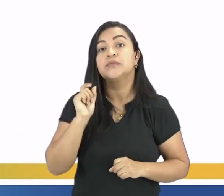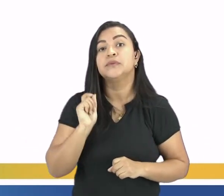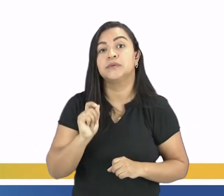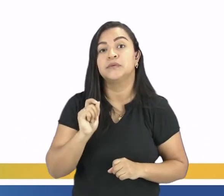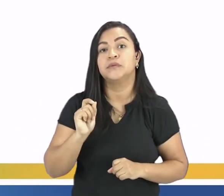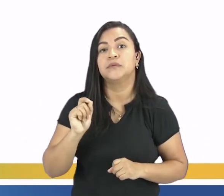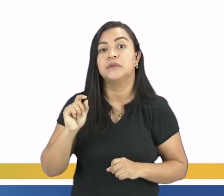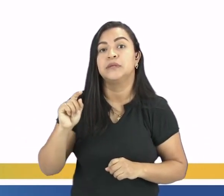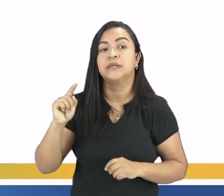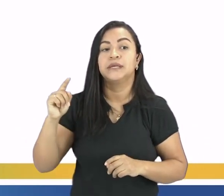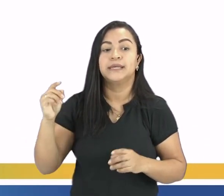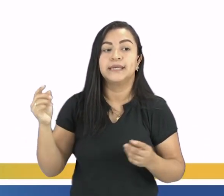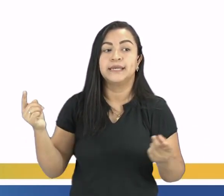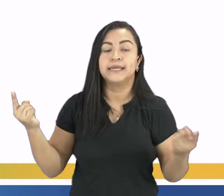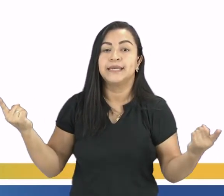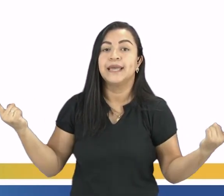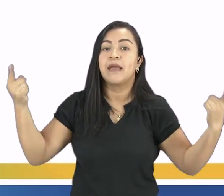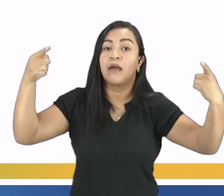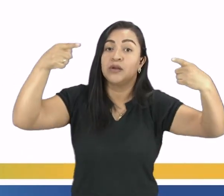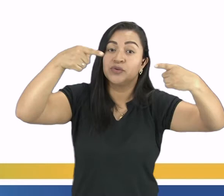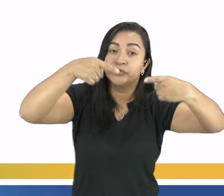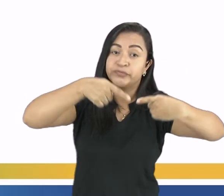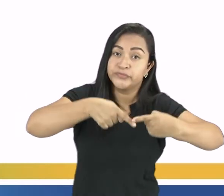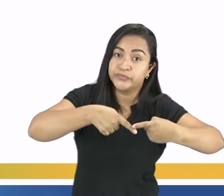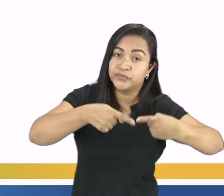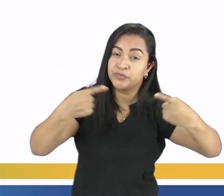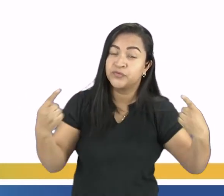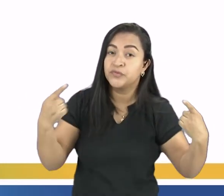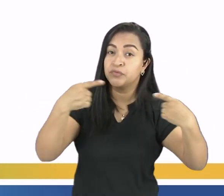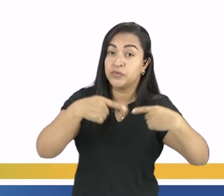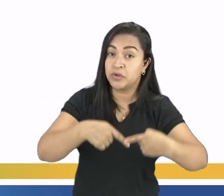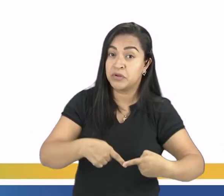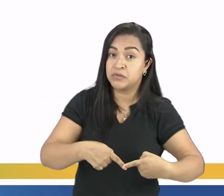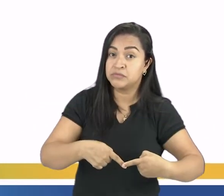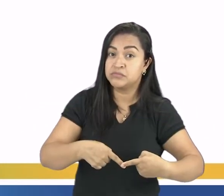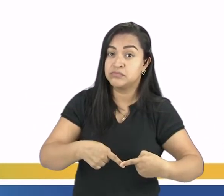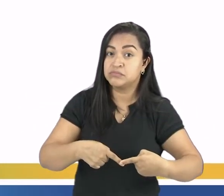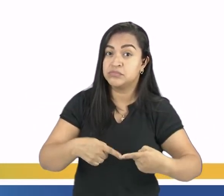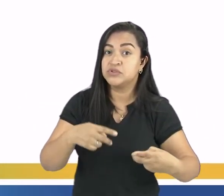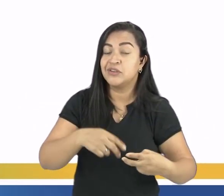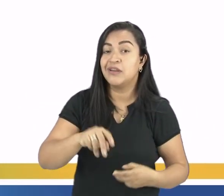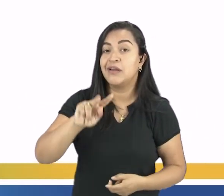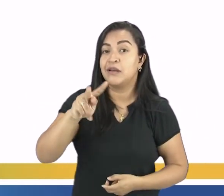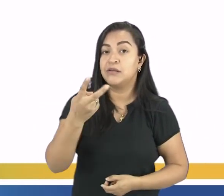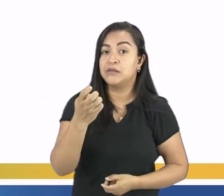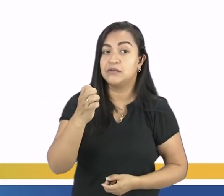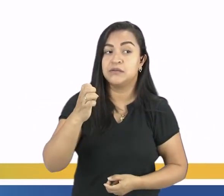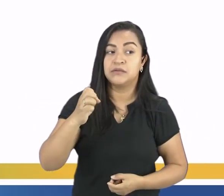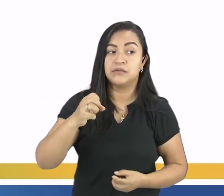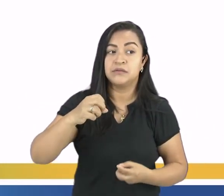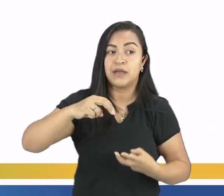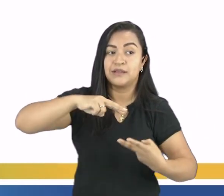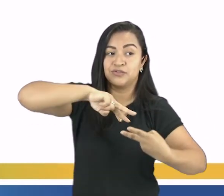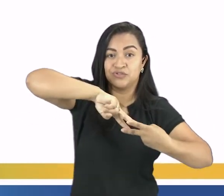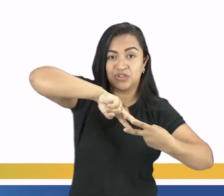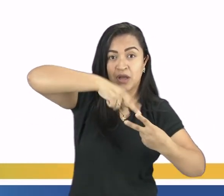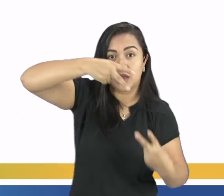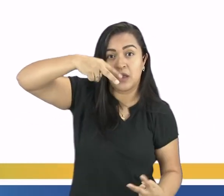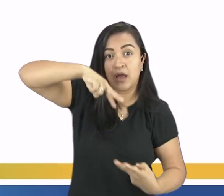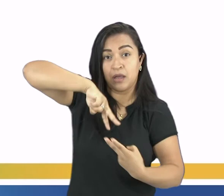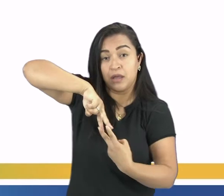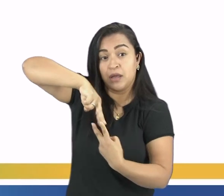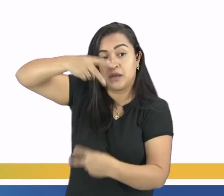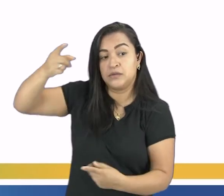segunda geração aí, entre esse homem e essa mulher, é um cruzamento de heterozigotos, né? E aí eu vou ter a